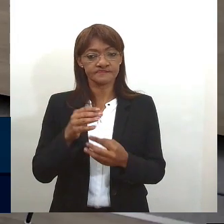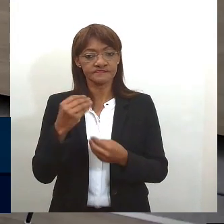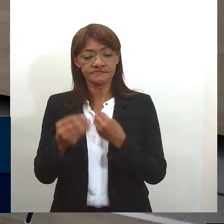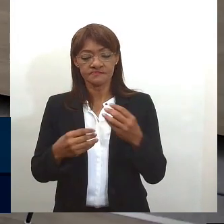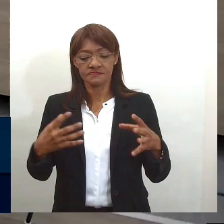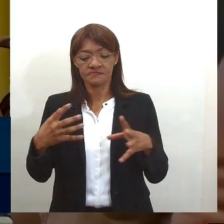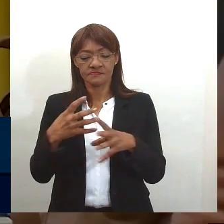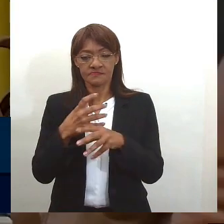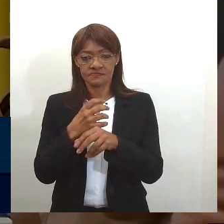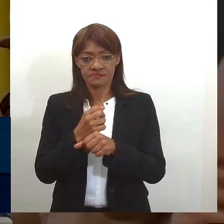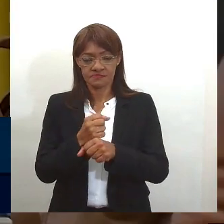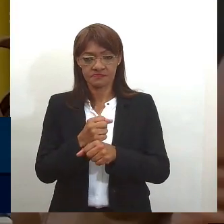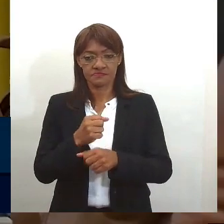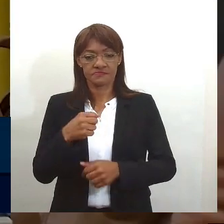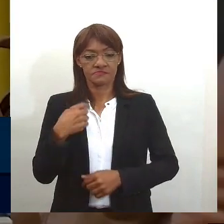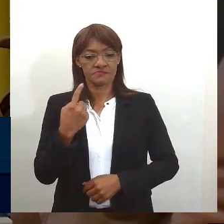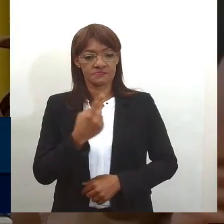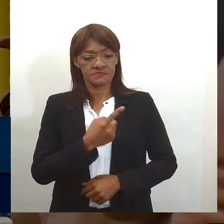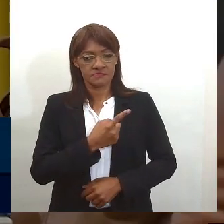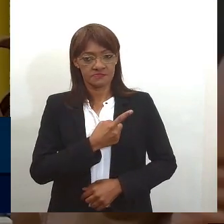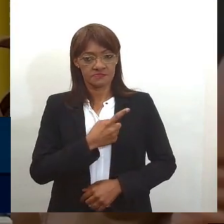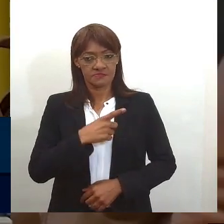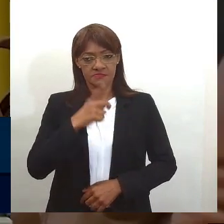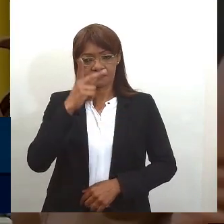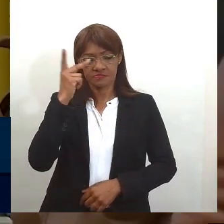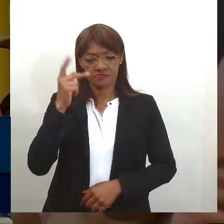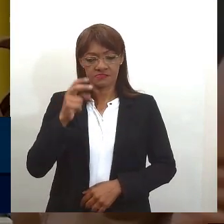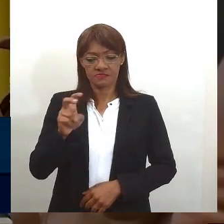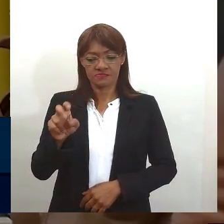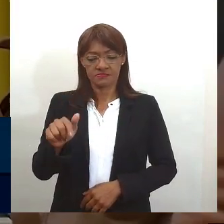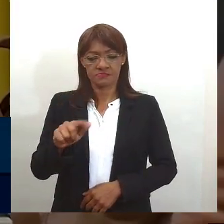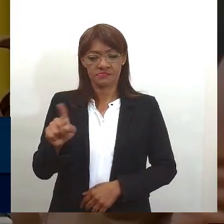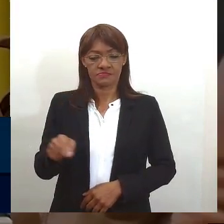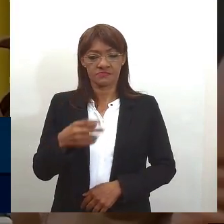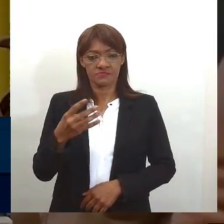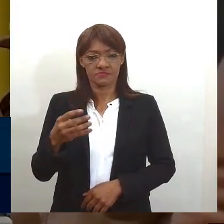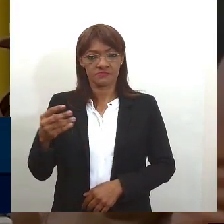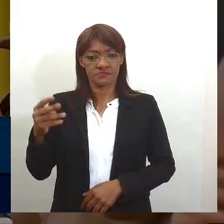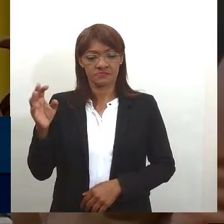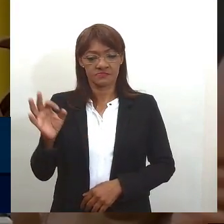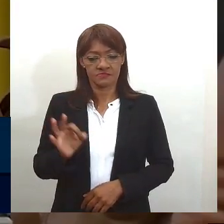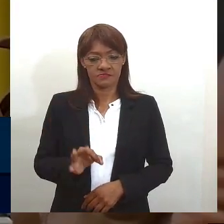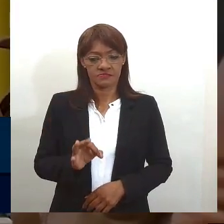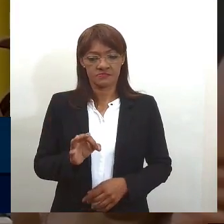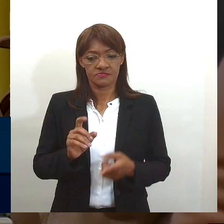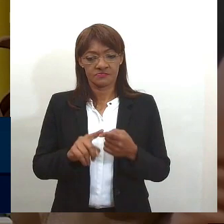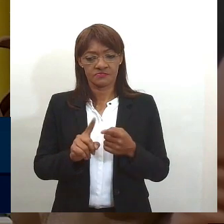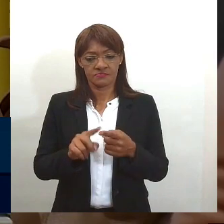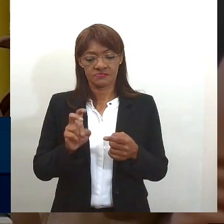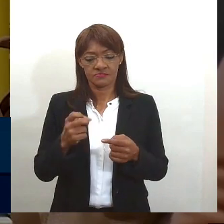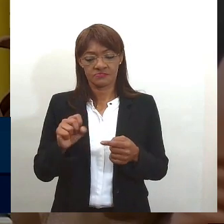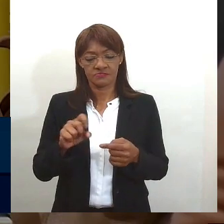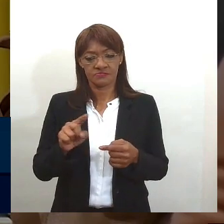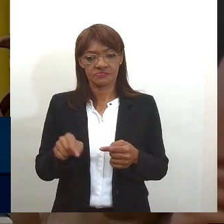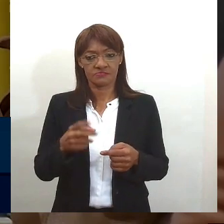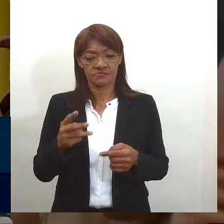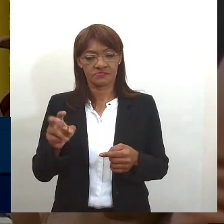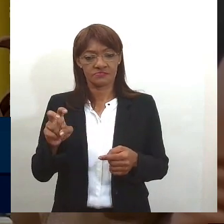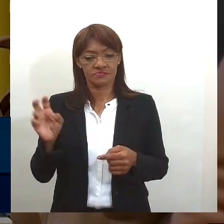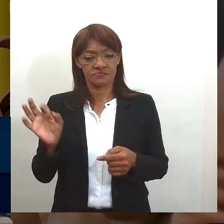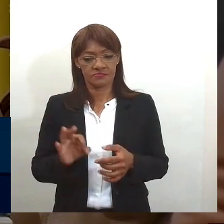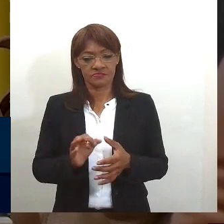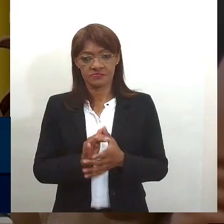de 57,43%, passou para 58,35%. Esse não é o limite da Lei de Responsabilidade